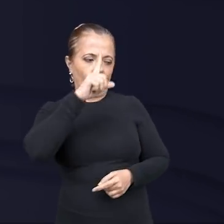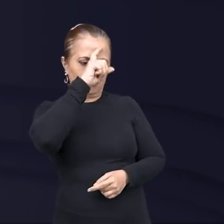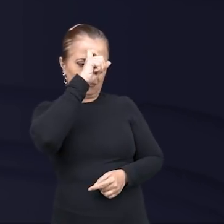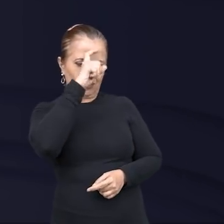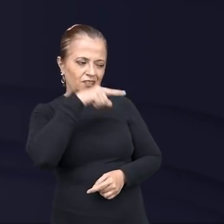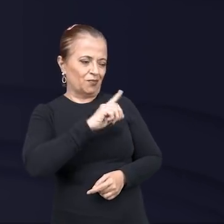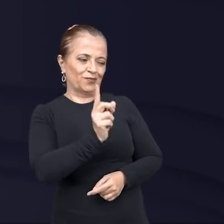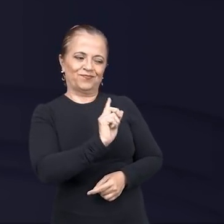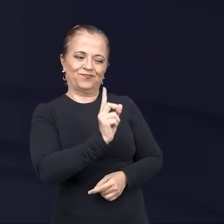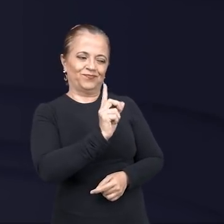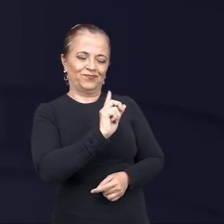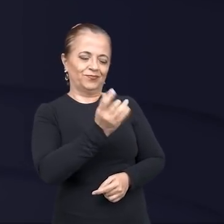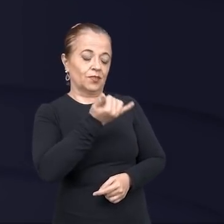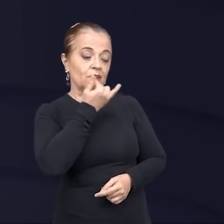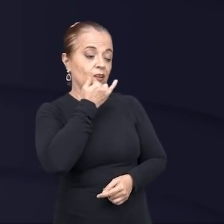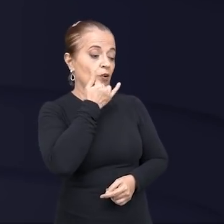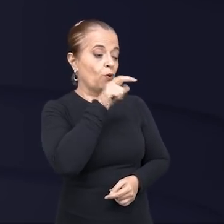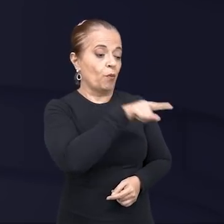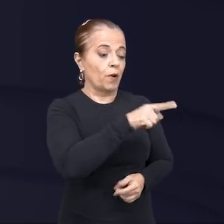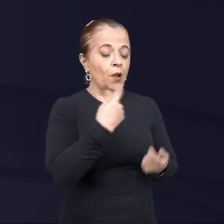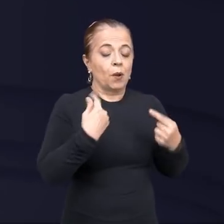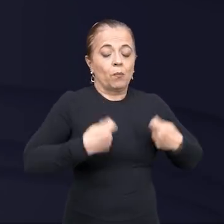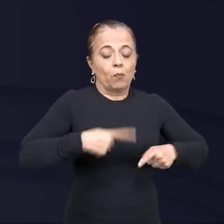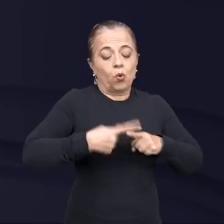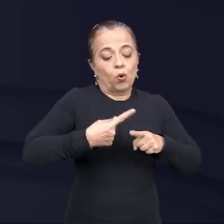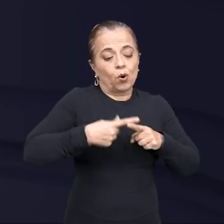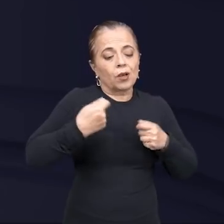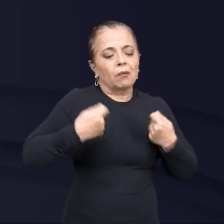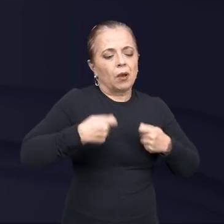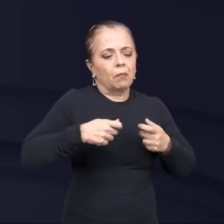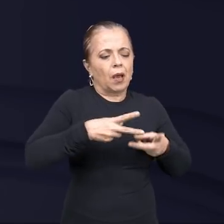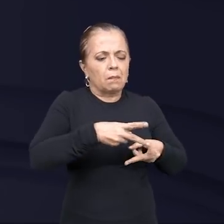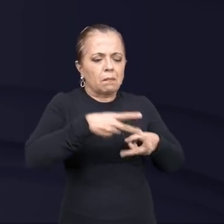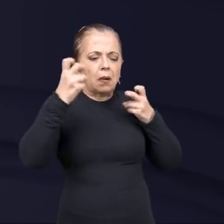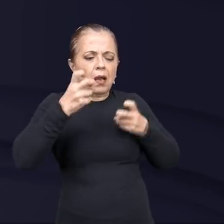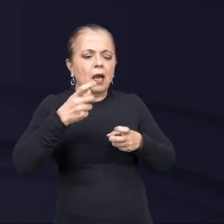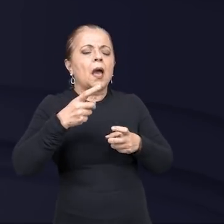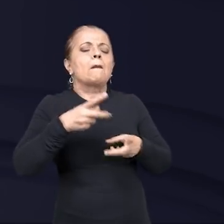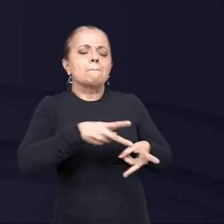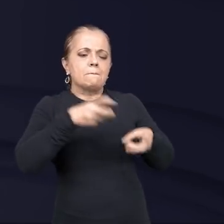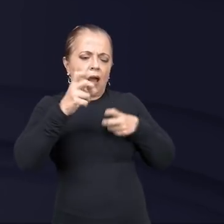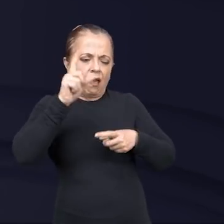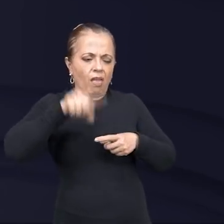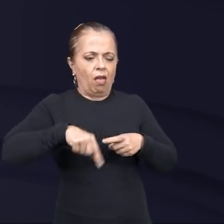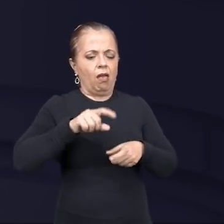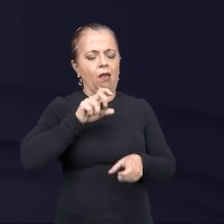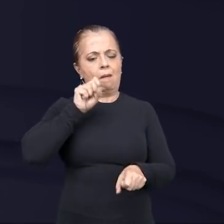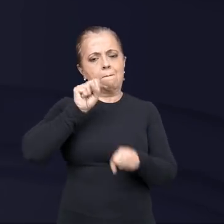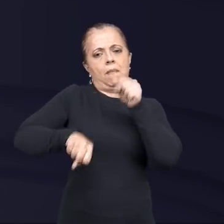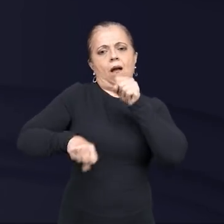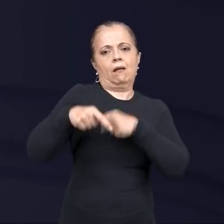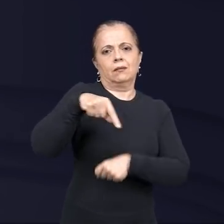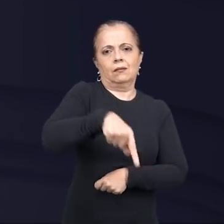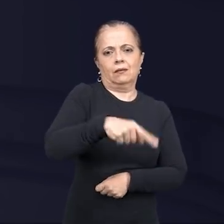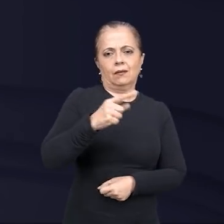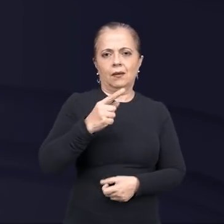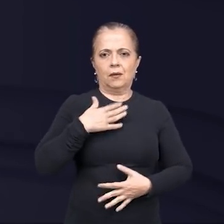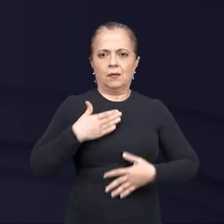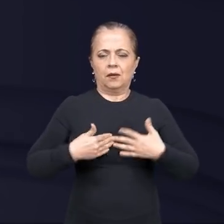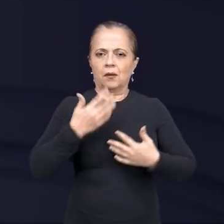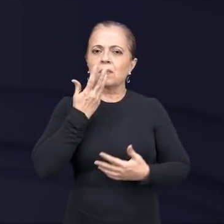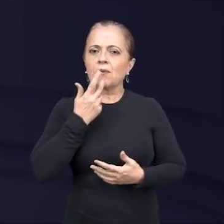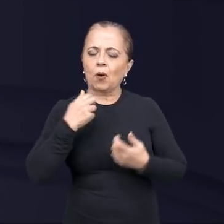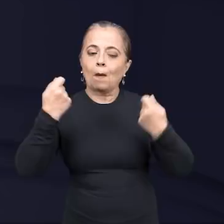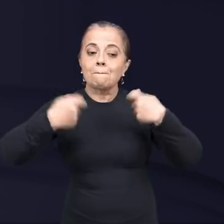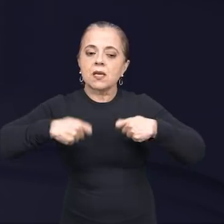porque existiam sinais exteriores de lesões, né? E que esse corpo